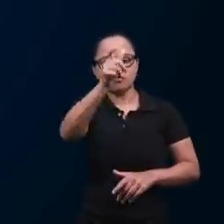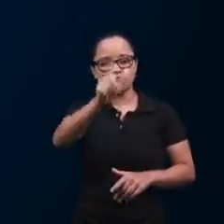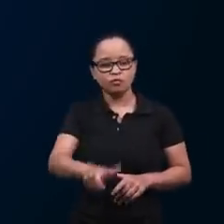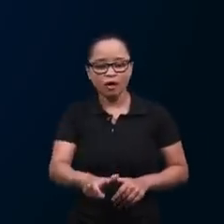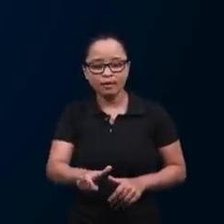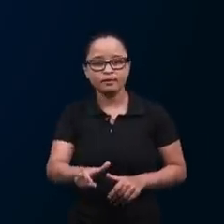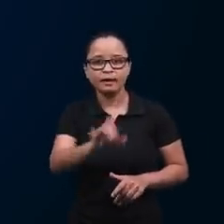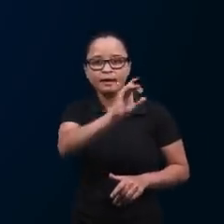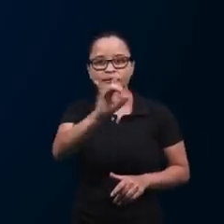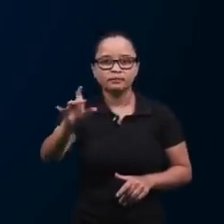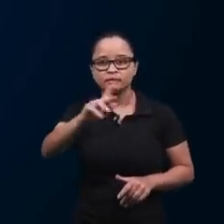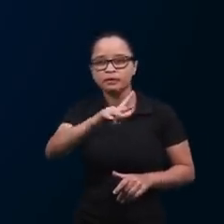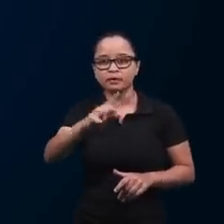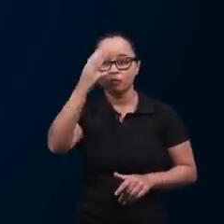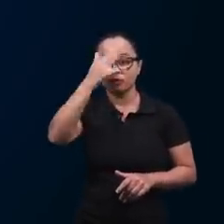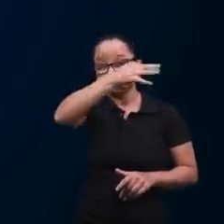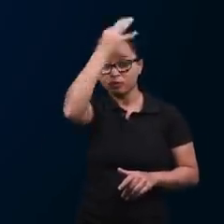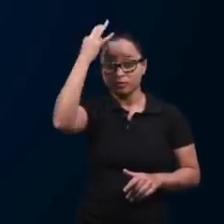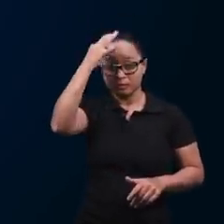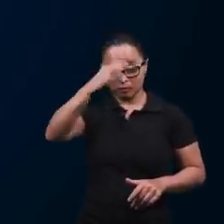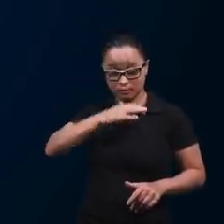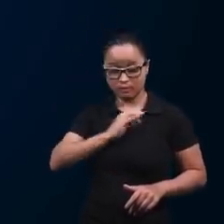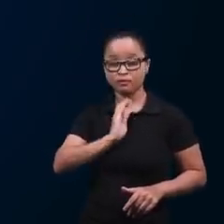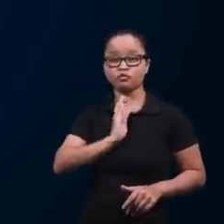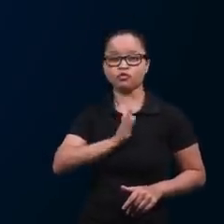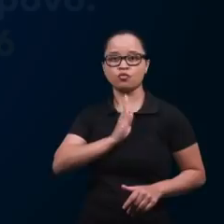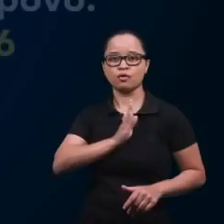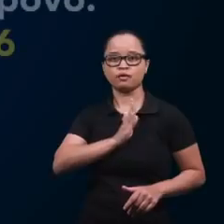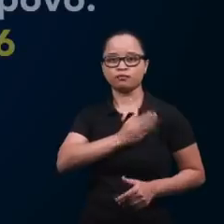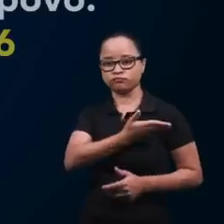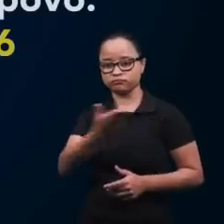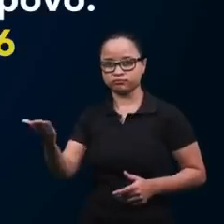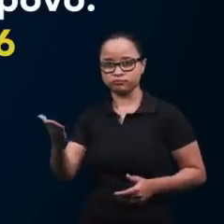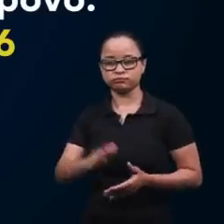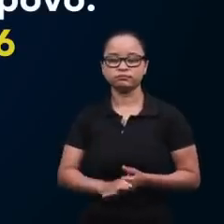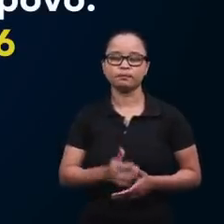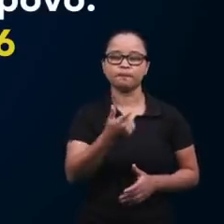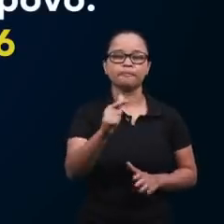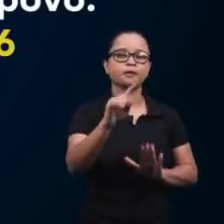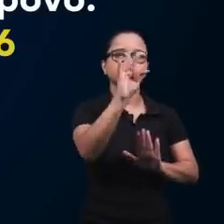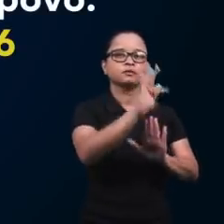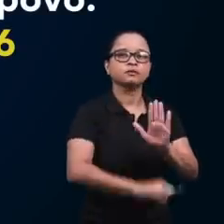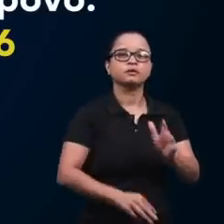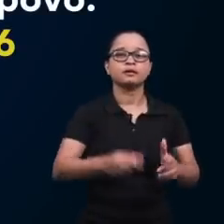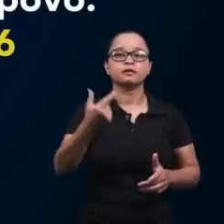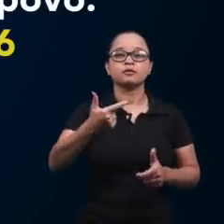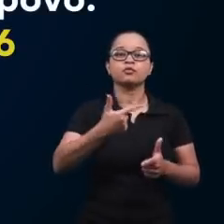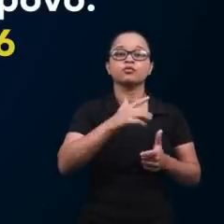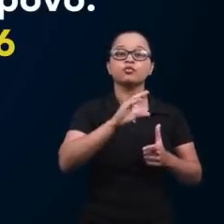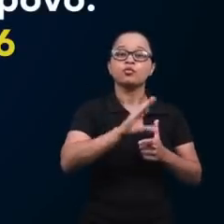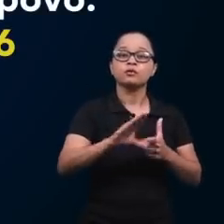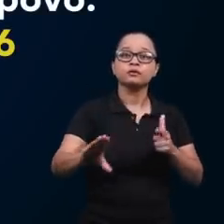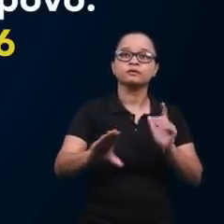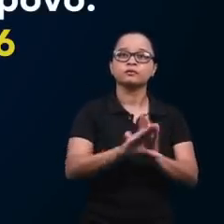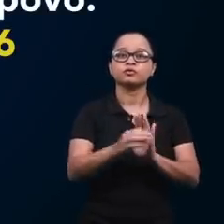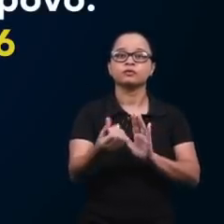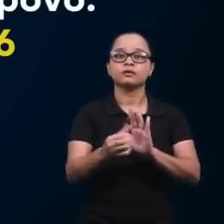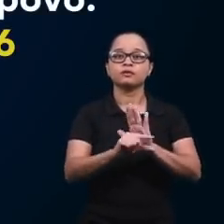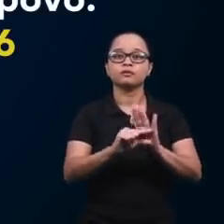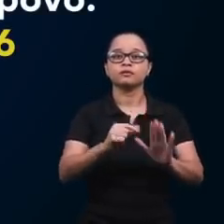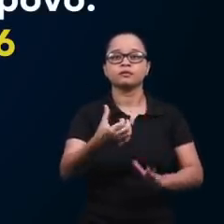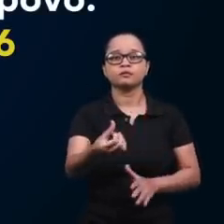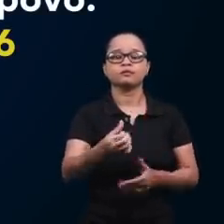o templo de Deus e que o Espírito de Deus habita em Vós o outro texto está em segunda Coríntios 6 16